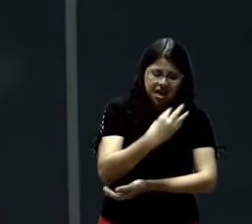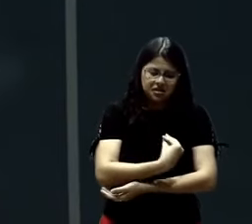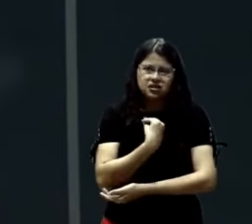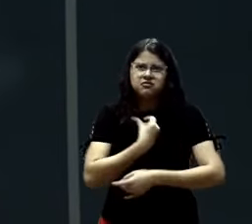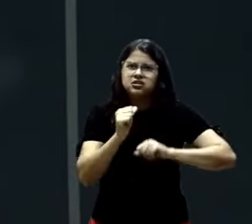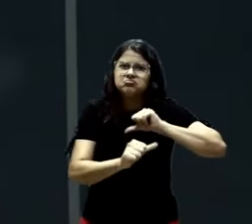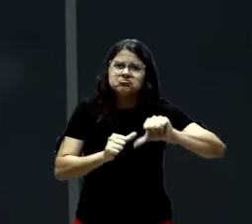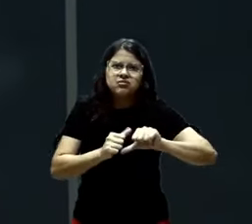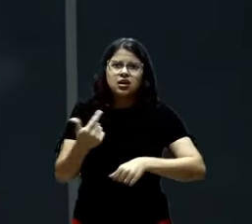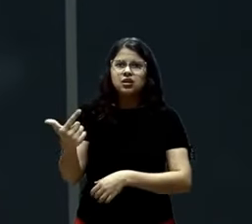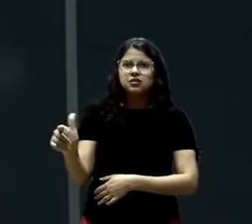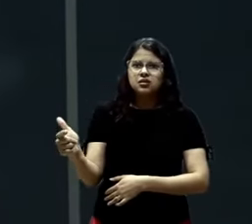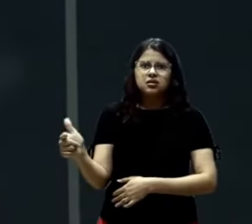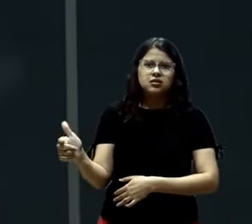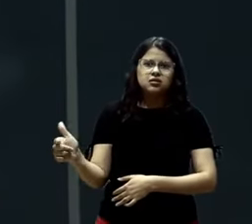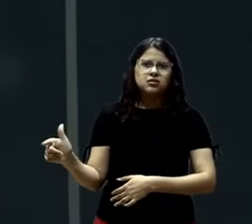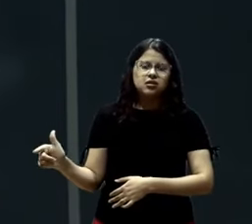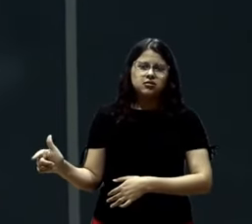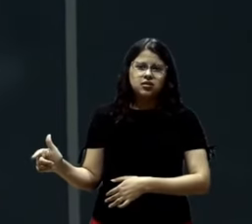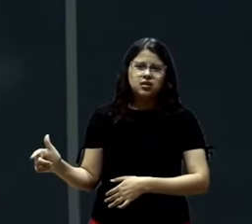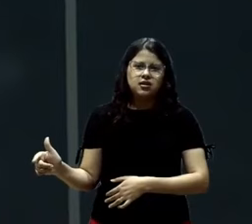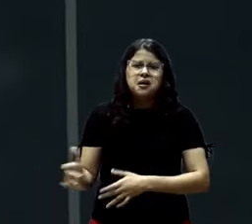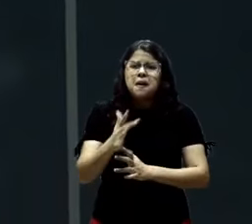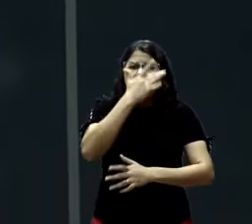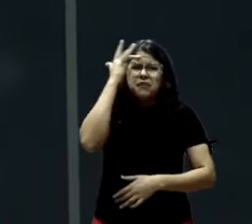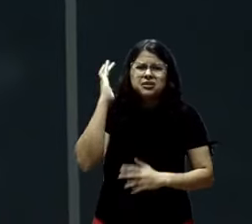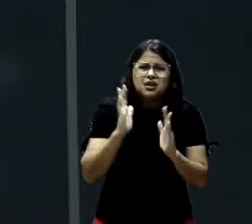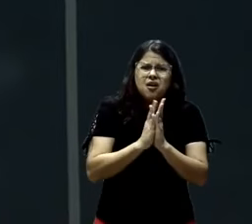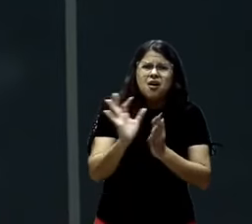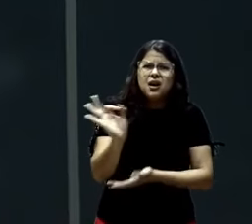Quem não ora não consegue vencer os pratos do mundo.